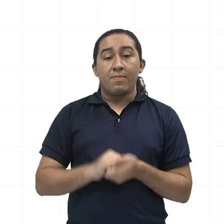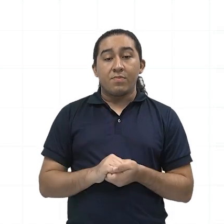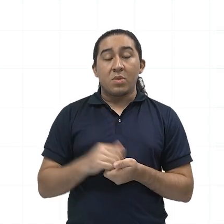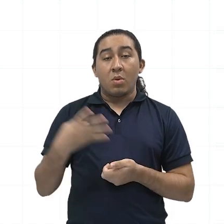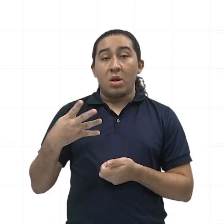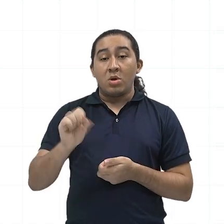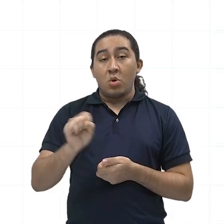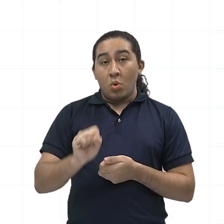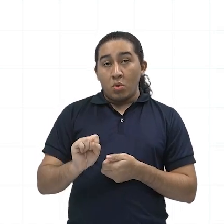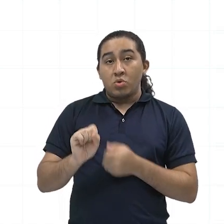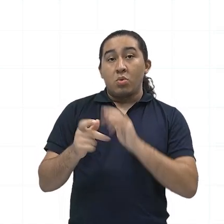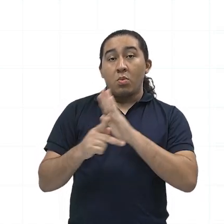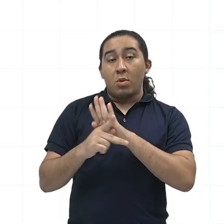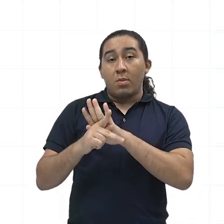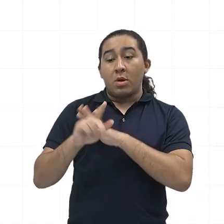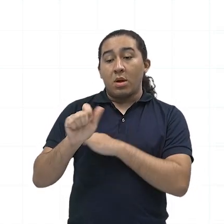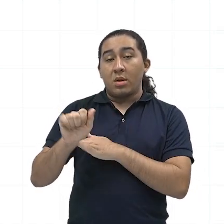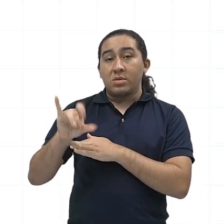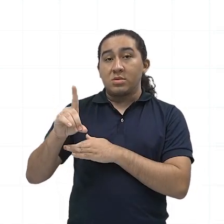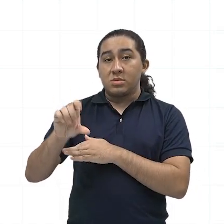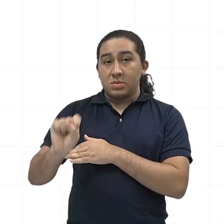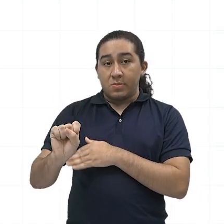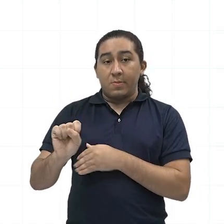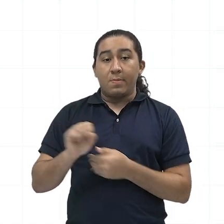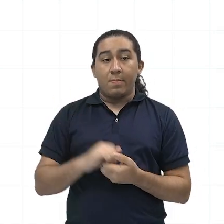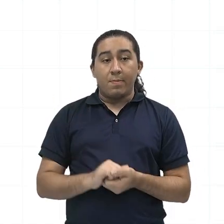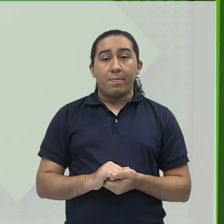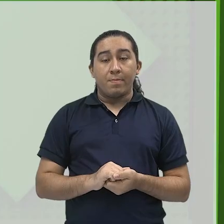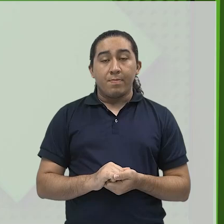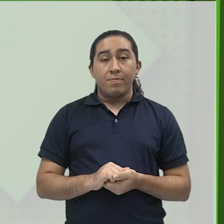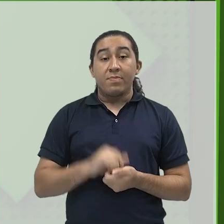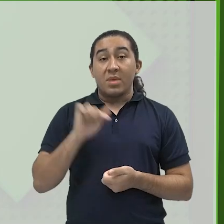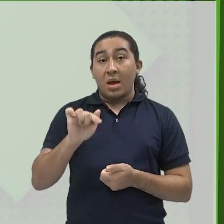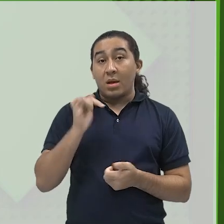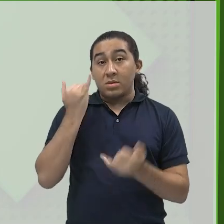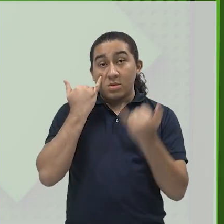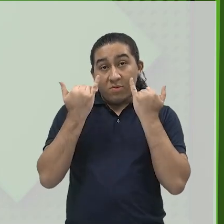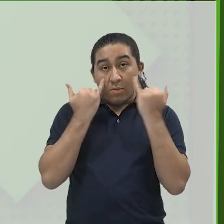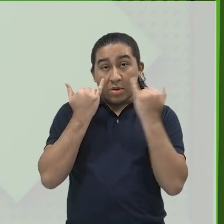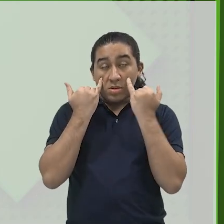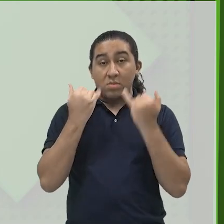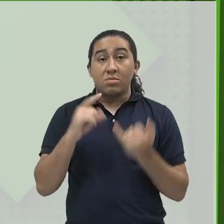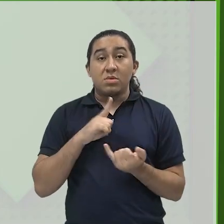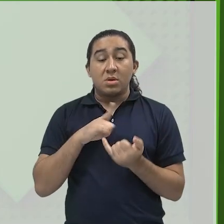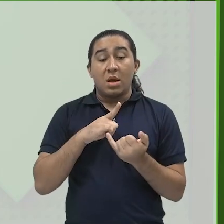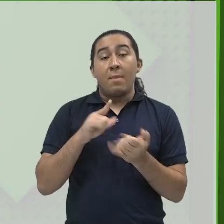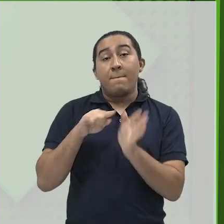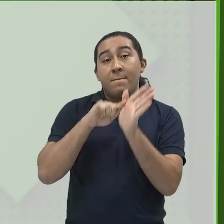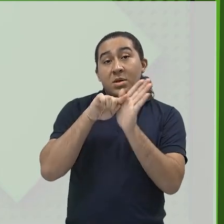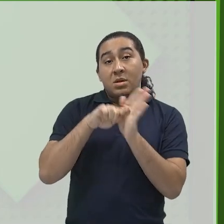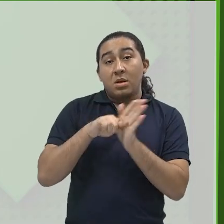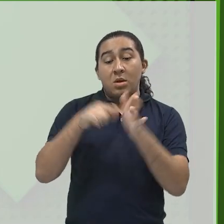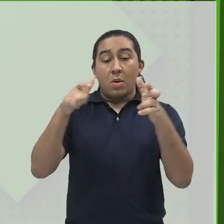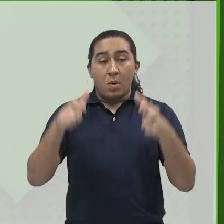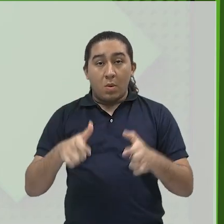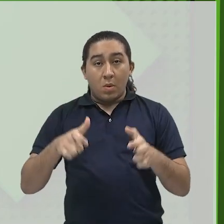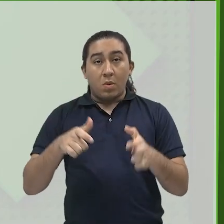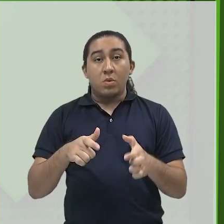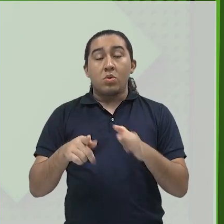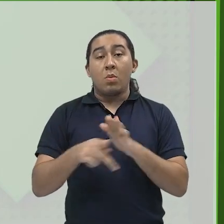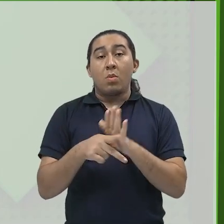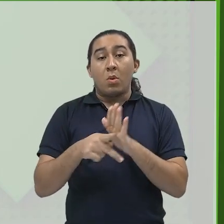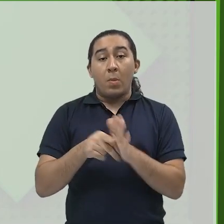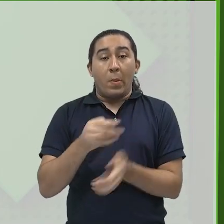de 48 casos de AIDS. Essas informações aí foram coletadas na gestão